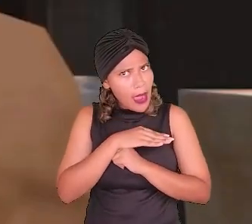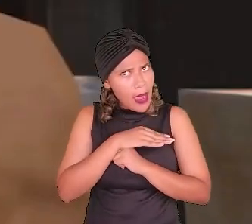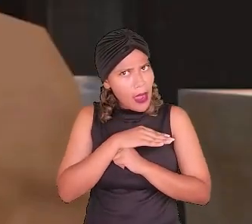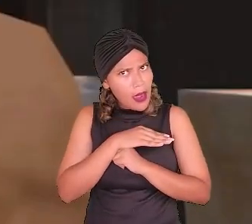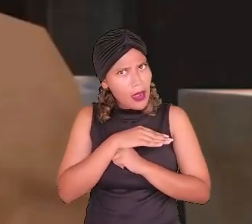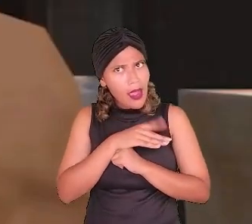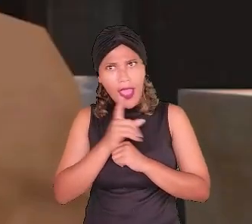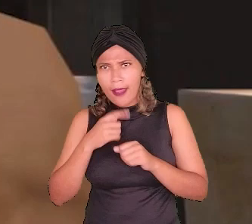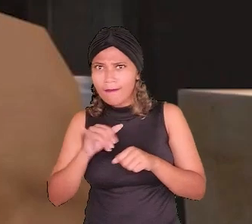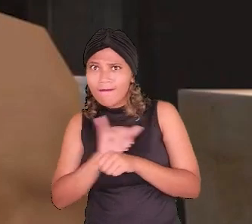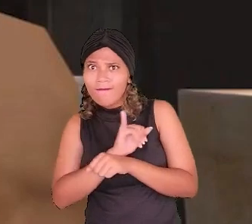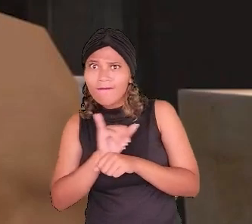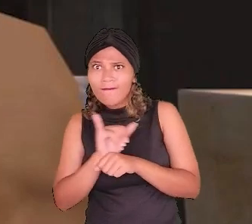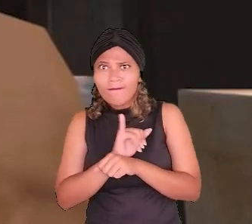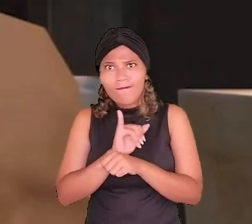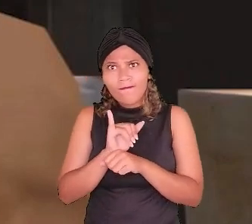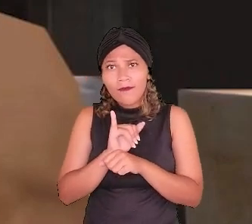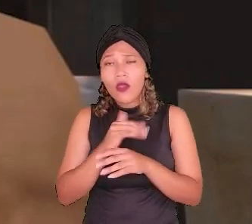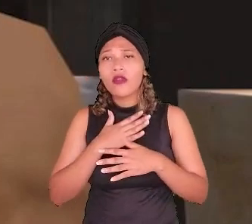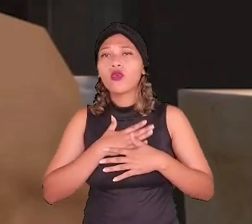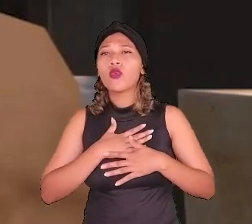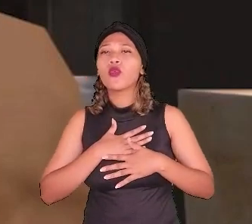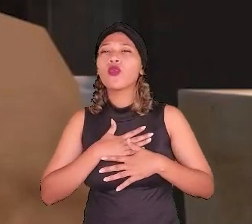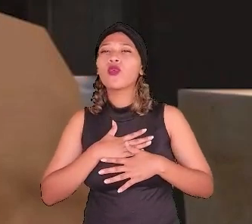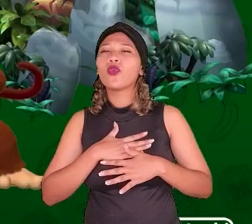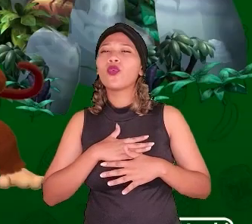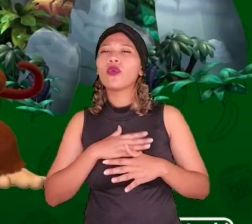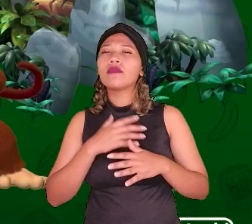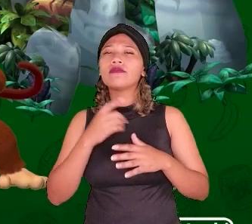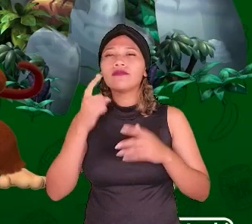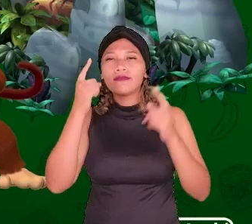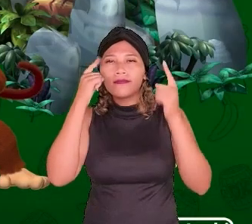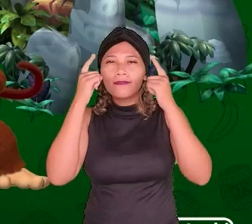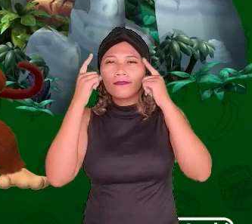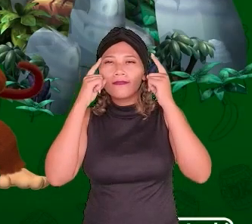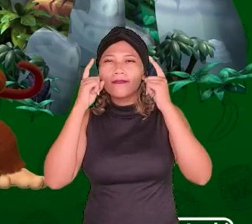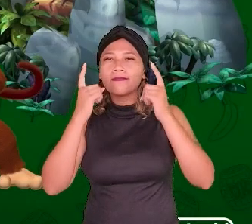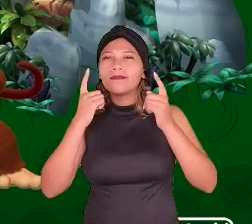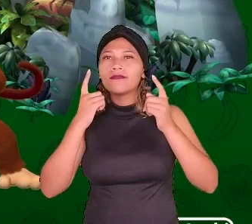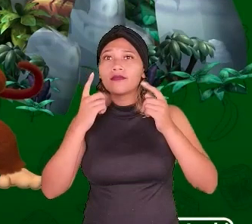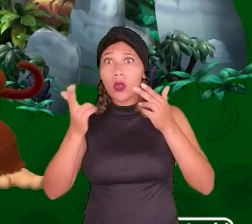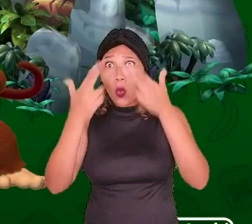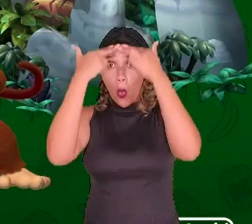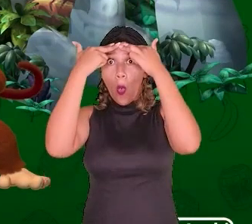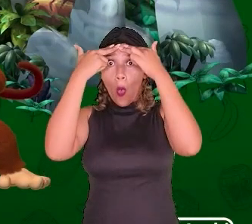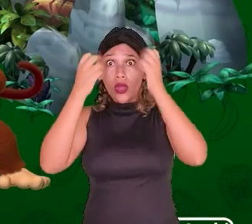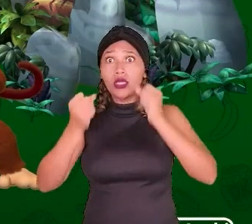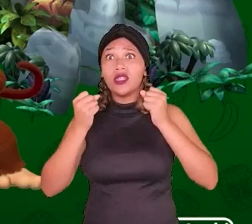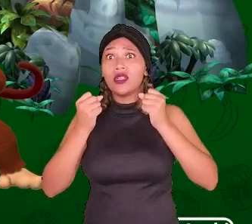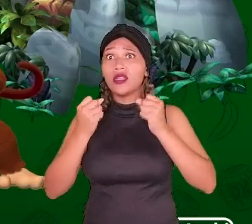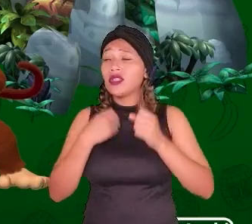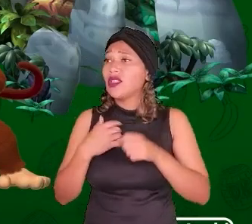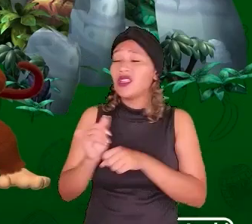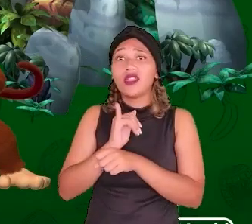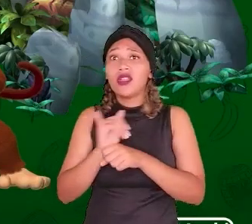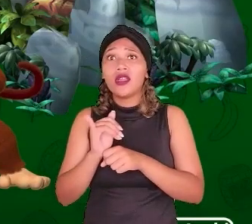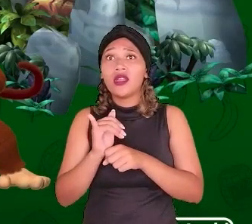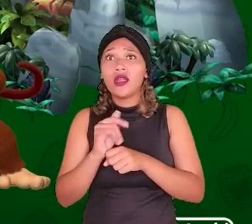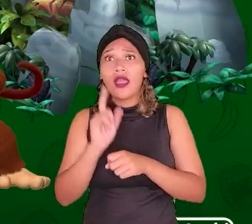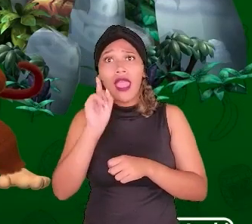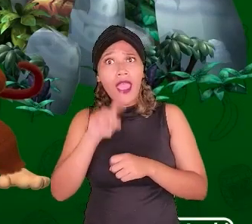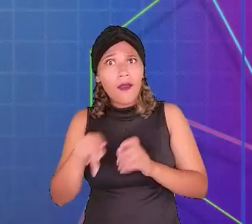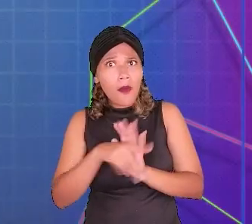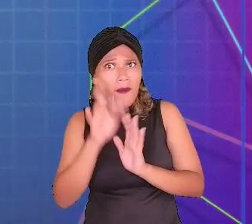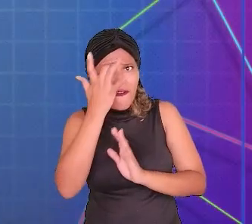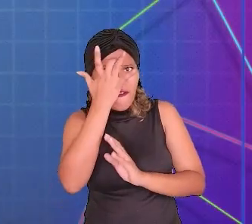má? Ele é muito astuto ou é alguém mais devagar no seu raciocínio? Ele viveu algo muito traumatizante, passa a perna nos outros?